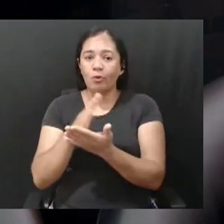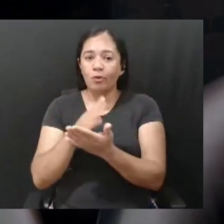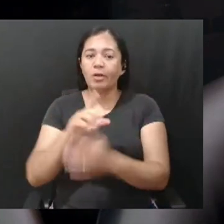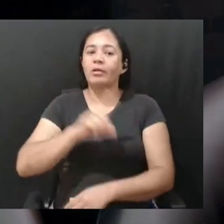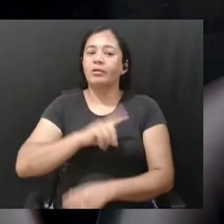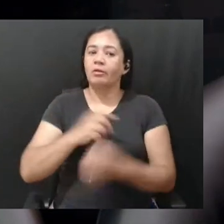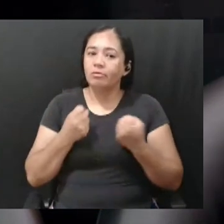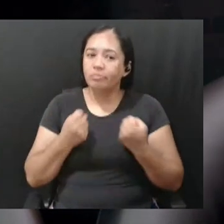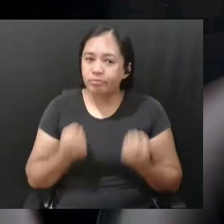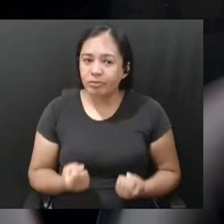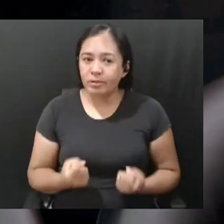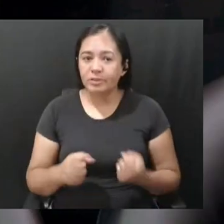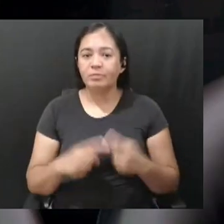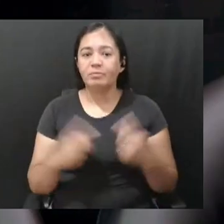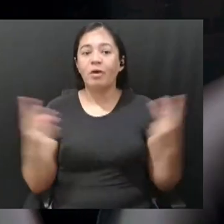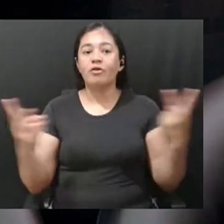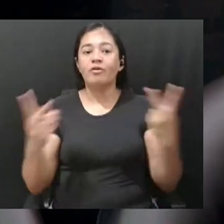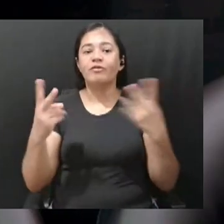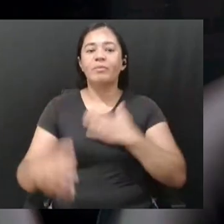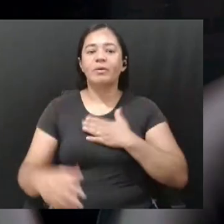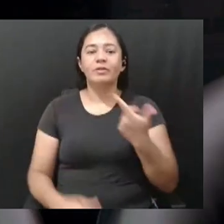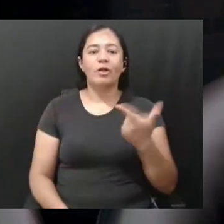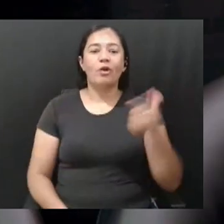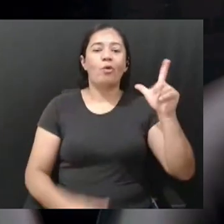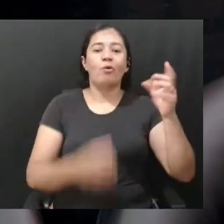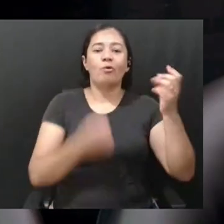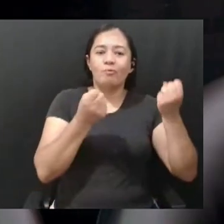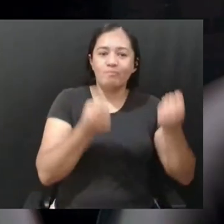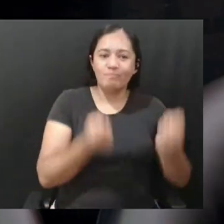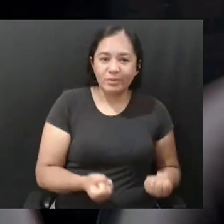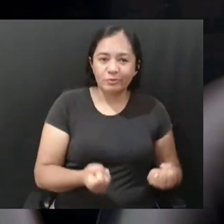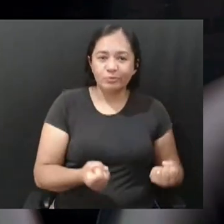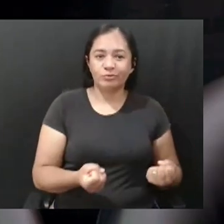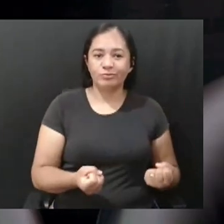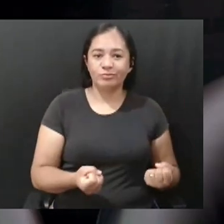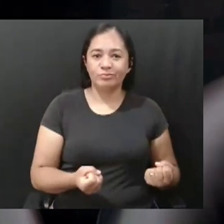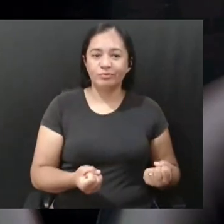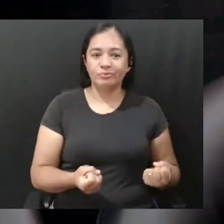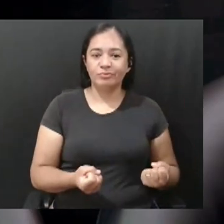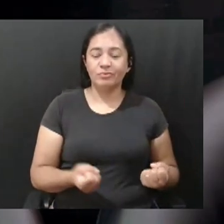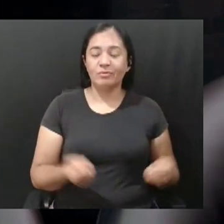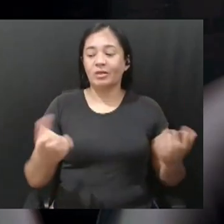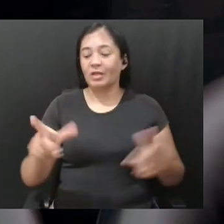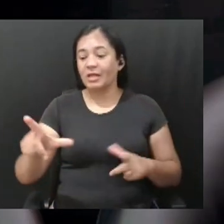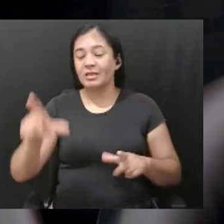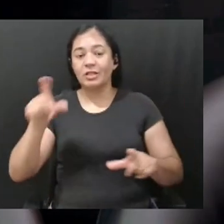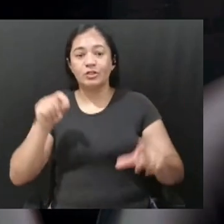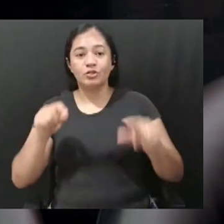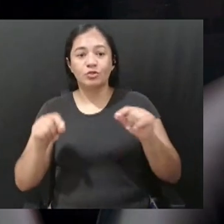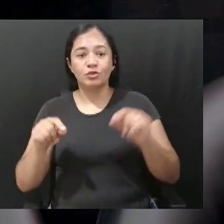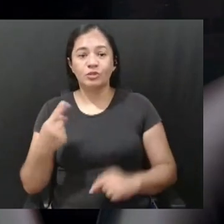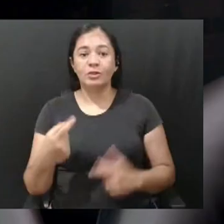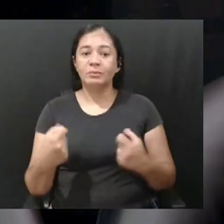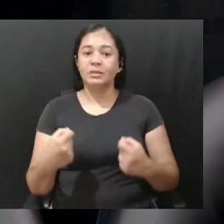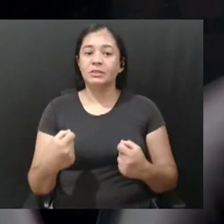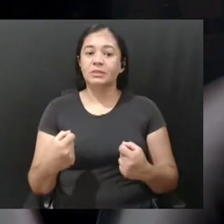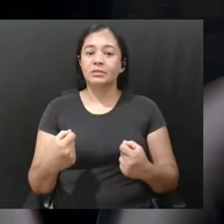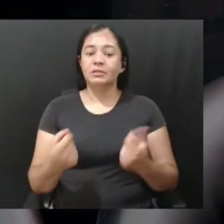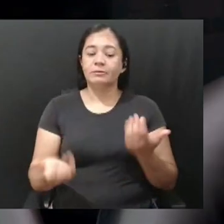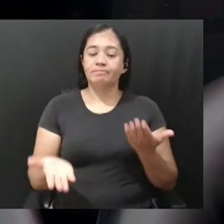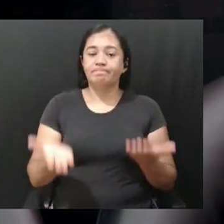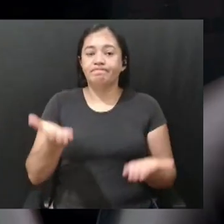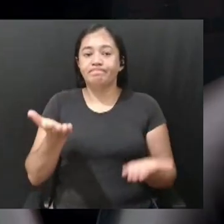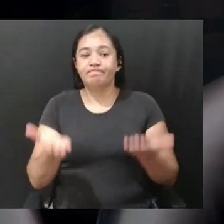que é valoroso pra mim tem outro peso, né. Uau! Então assim, Uhum. nessas decisões a gente precisa muito ponderar essas questões, porque normalmente